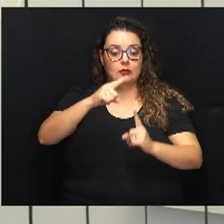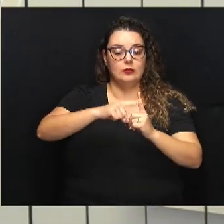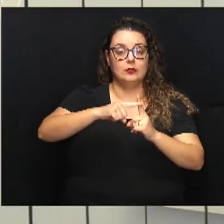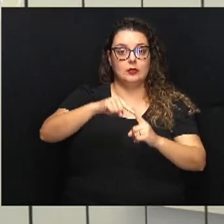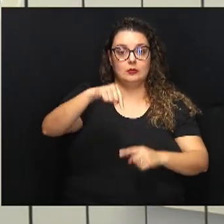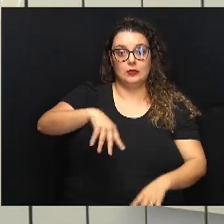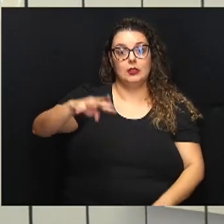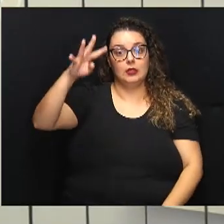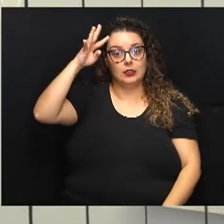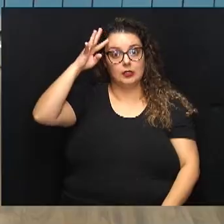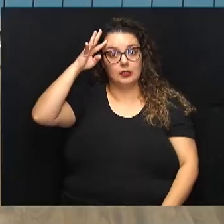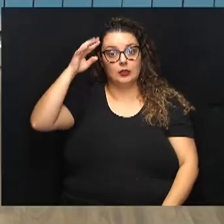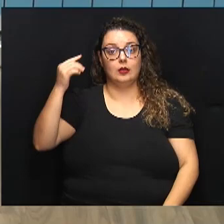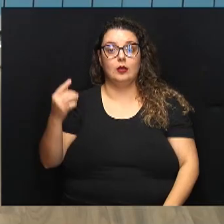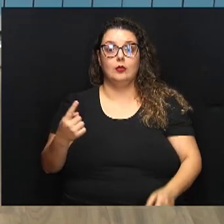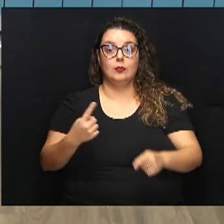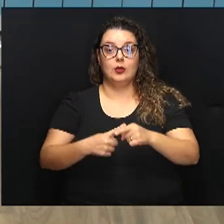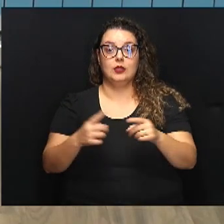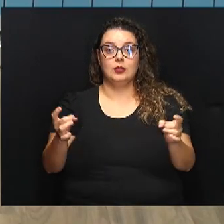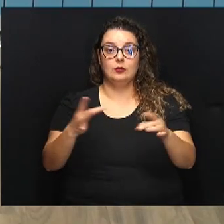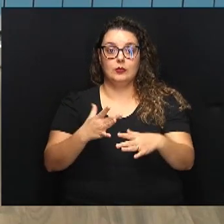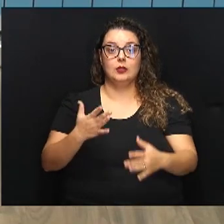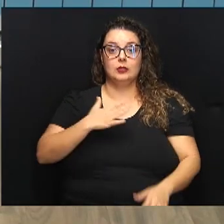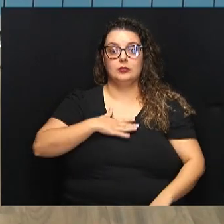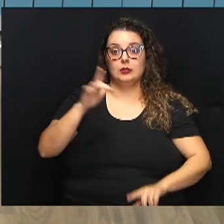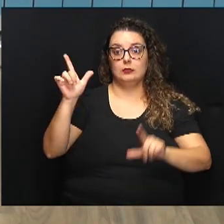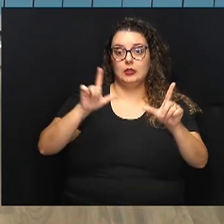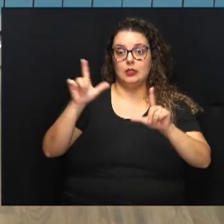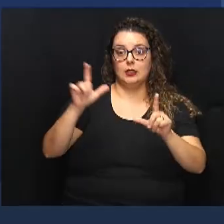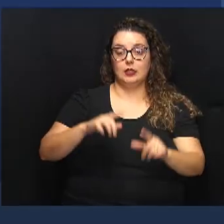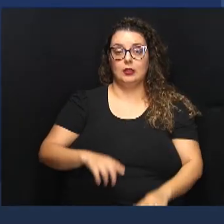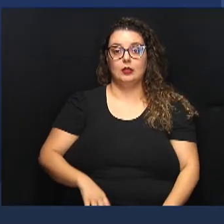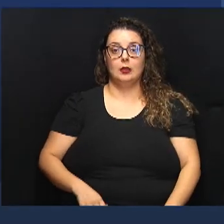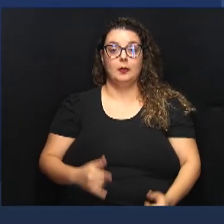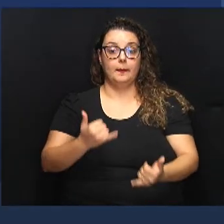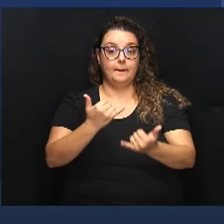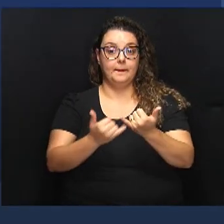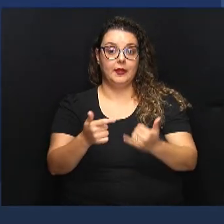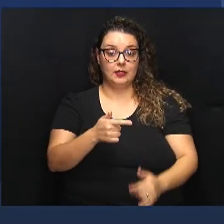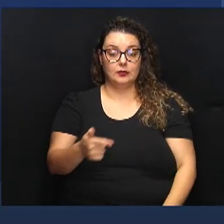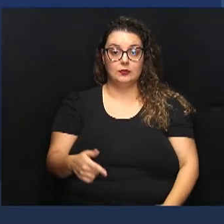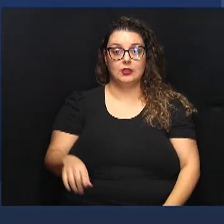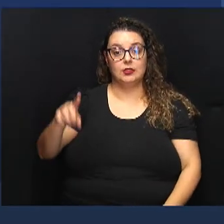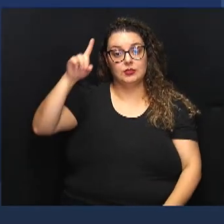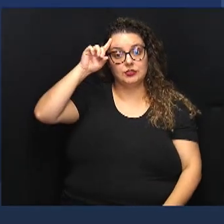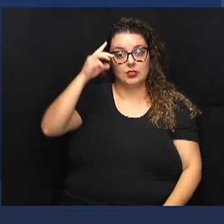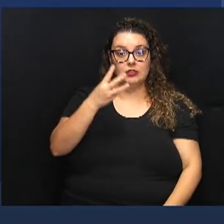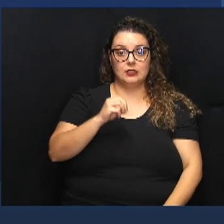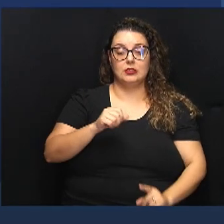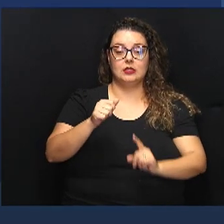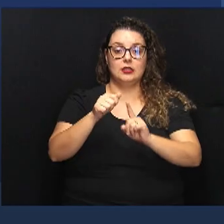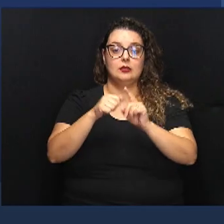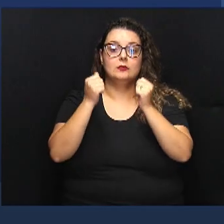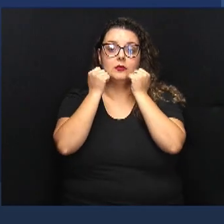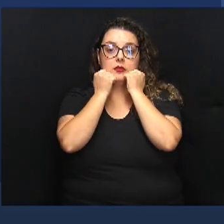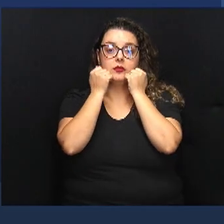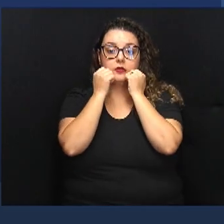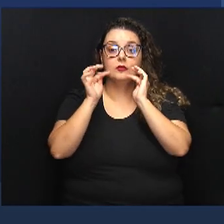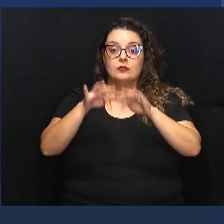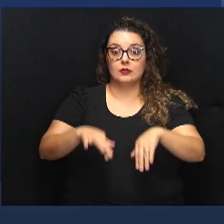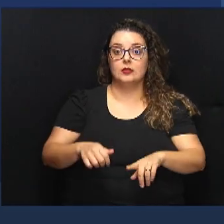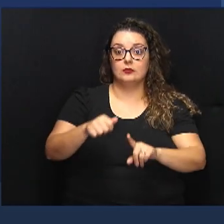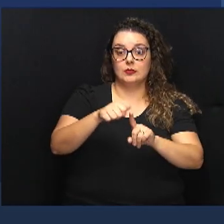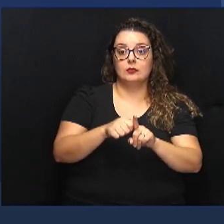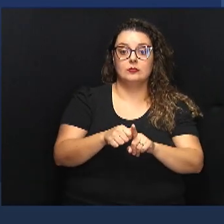esta quarta-feira, porque elas já estão aqui na minha tela. Meio de semana chegando, dia 30 de julho, também encerramento de mês,